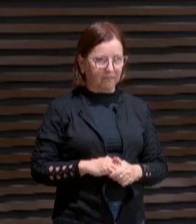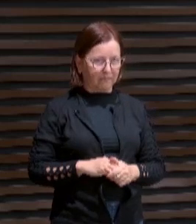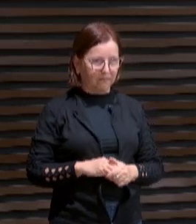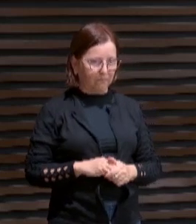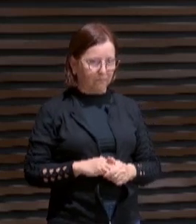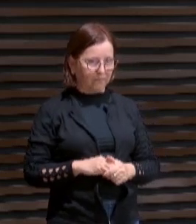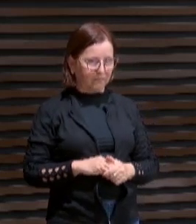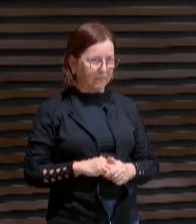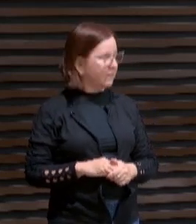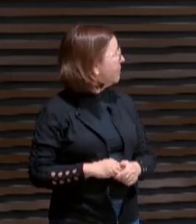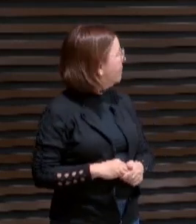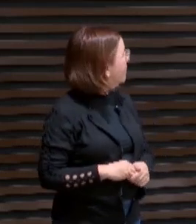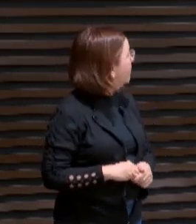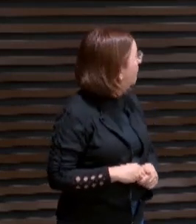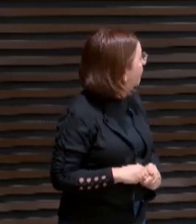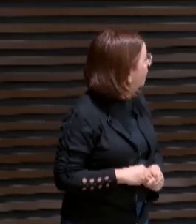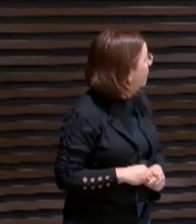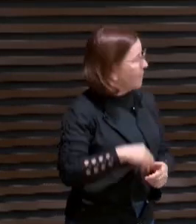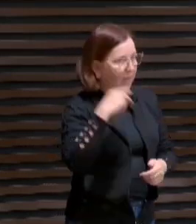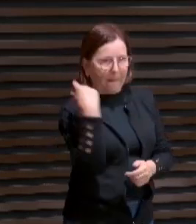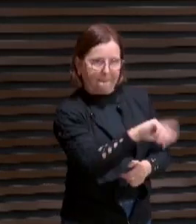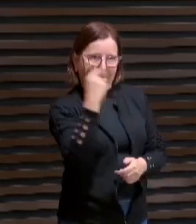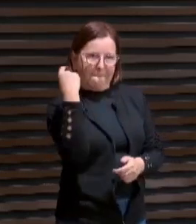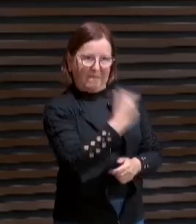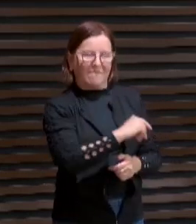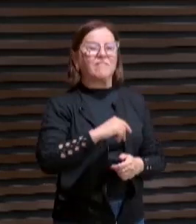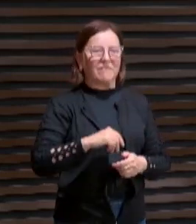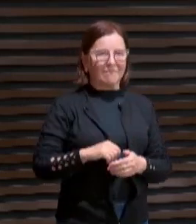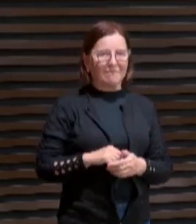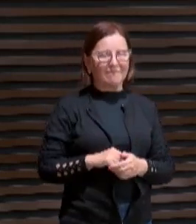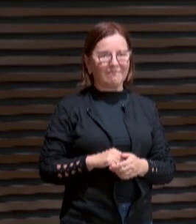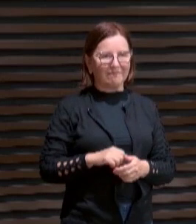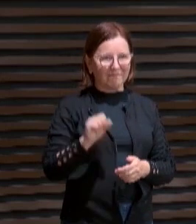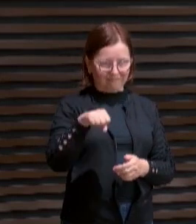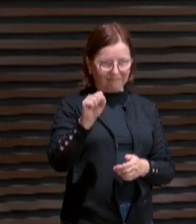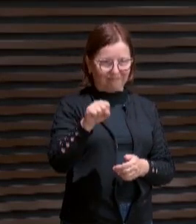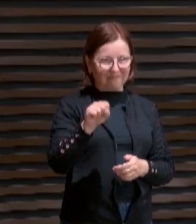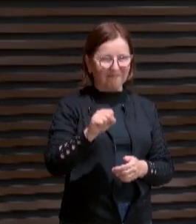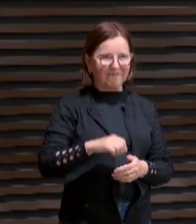Diante disto, eu vou pedir uma pena menor.